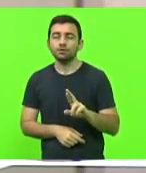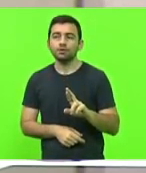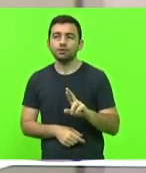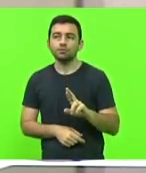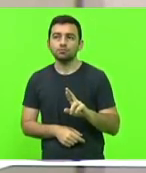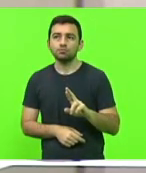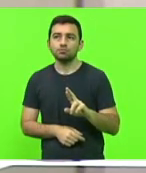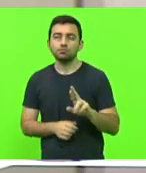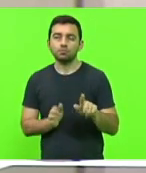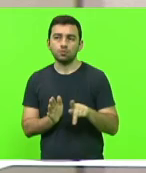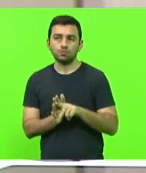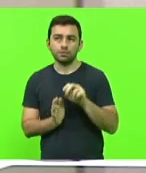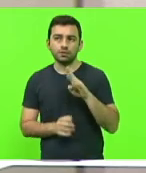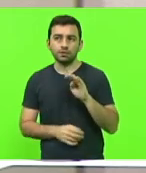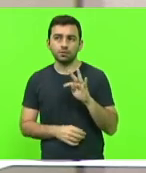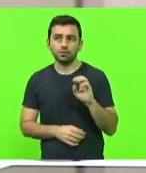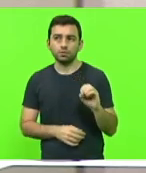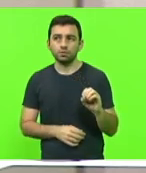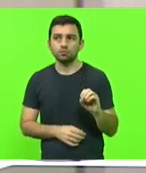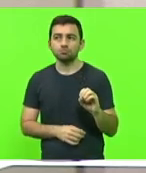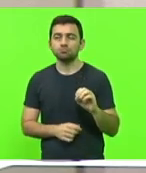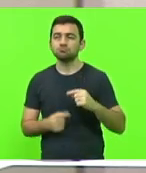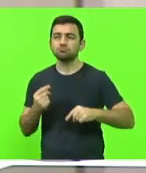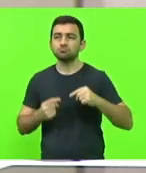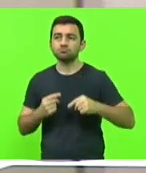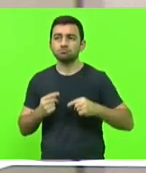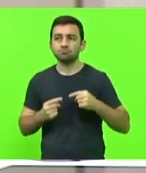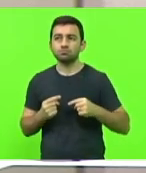Neto. Em discussão?